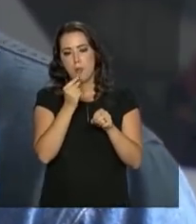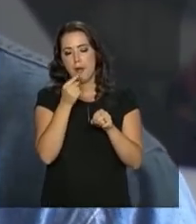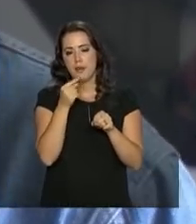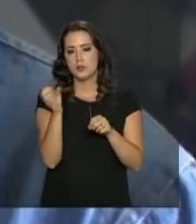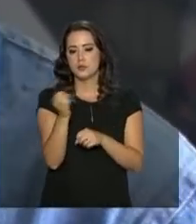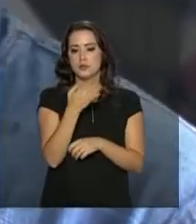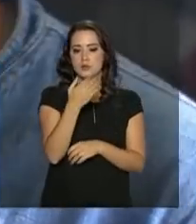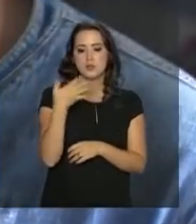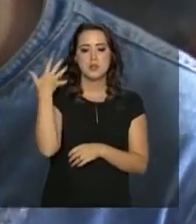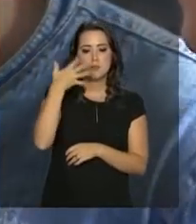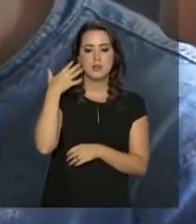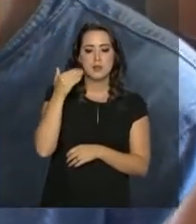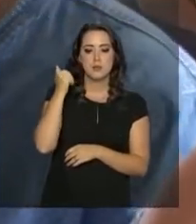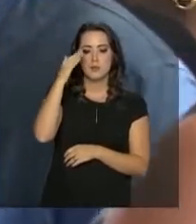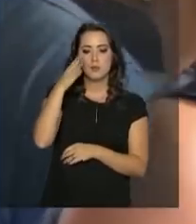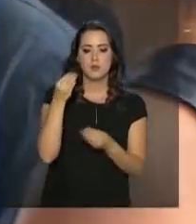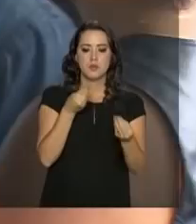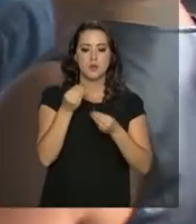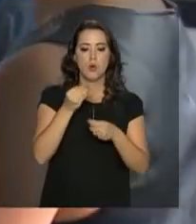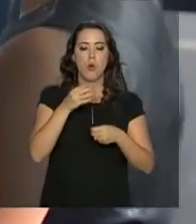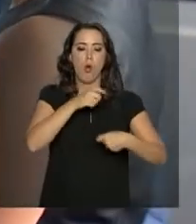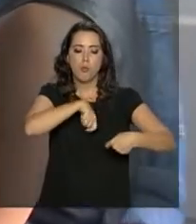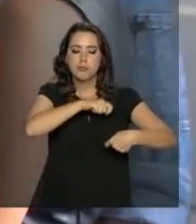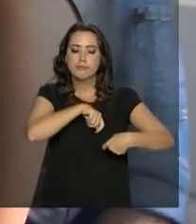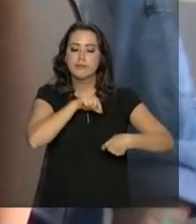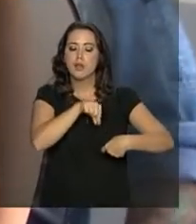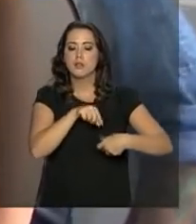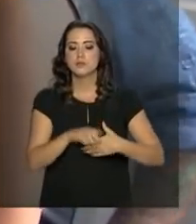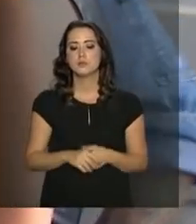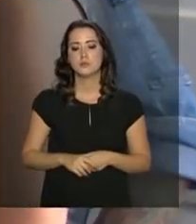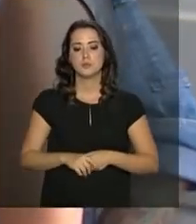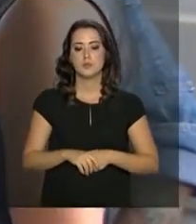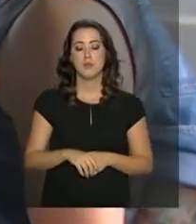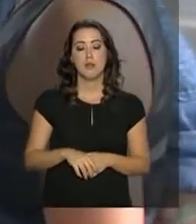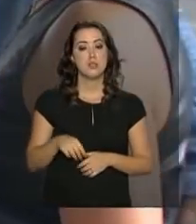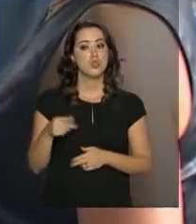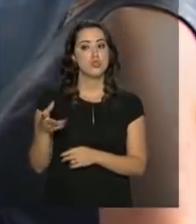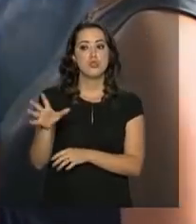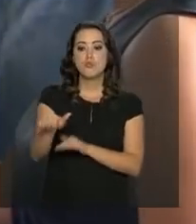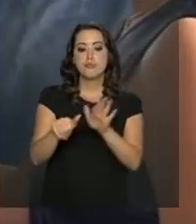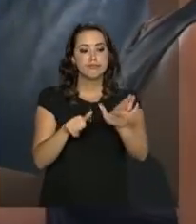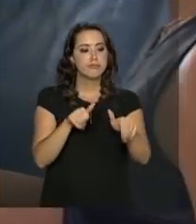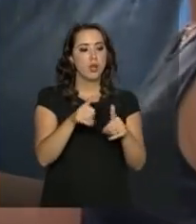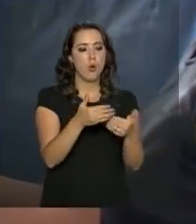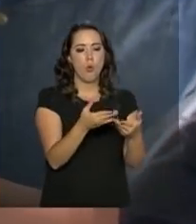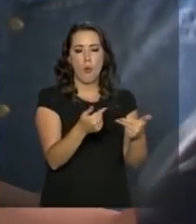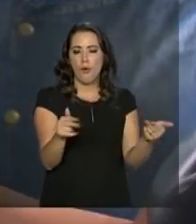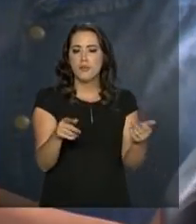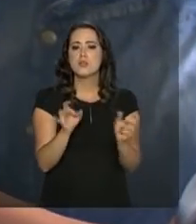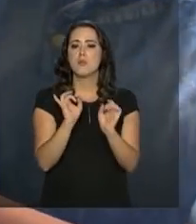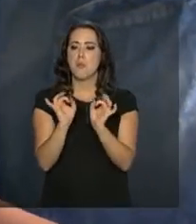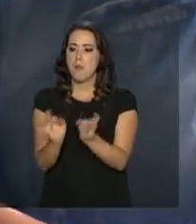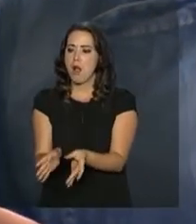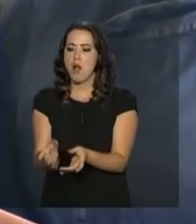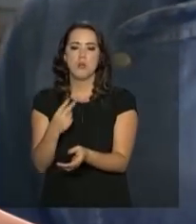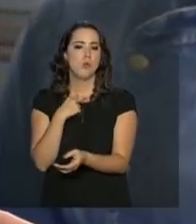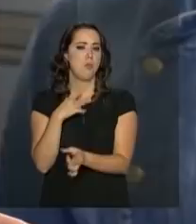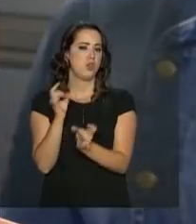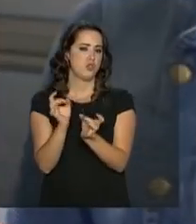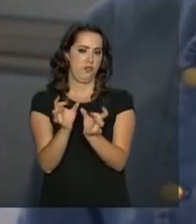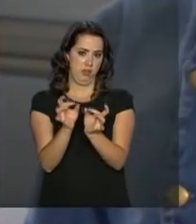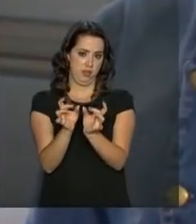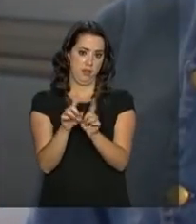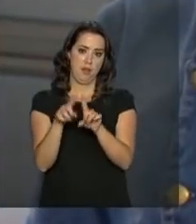o Fábio explicar um pouquinho mais sobre a massa. Bom, a gente pegou aqueles produtos que seriam descartados, né? Não tem mais valor comercial,